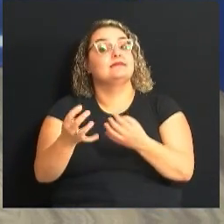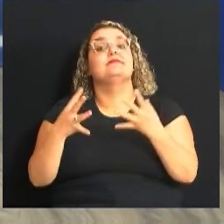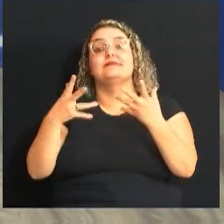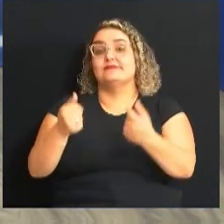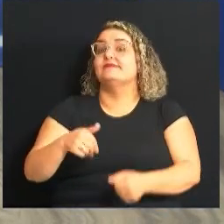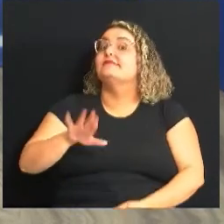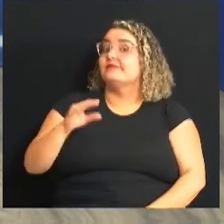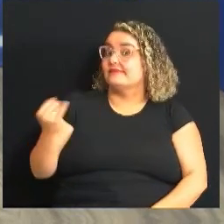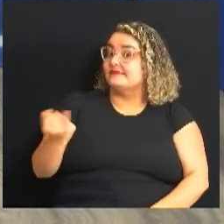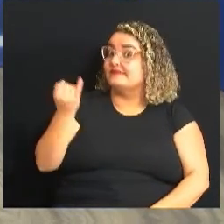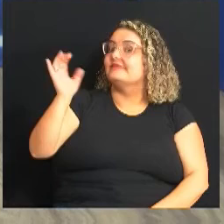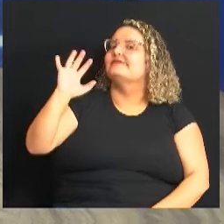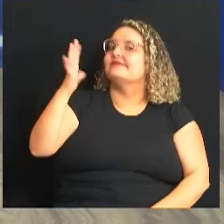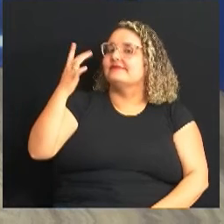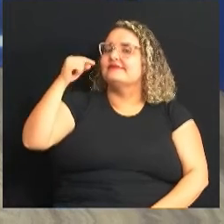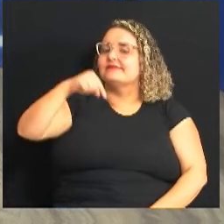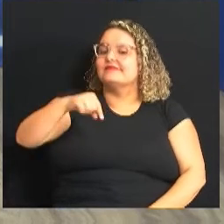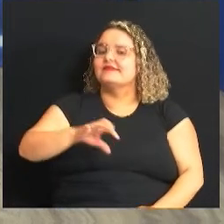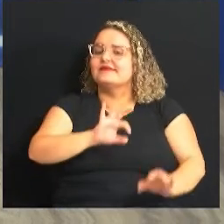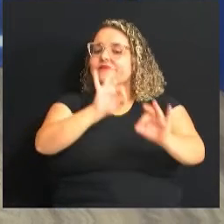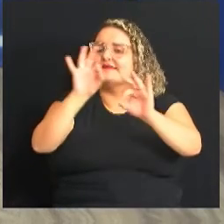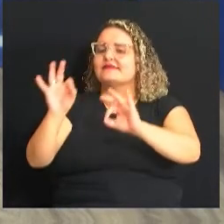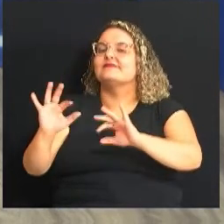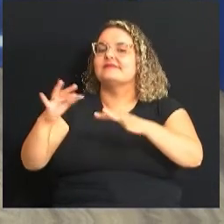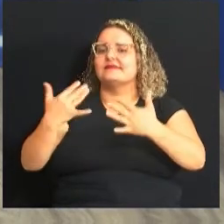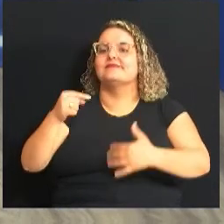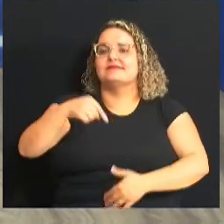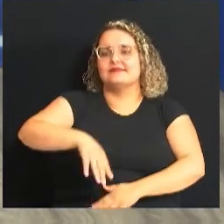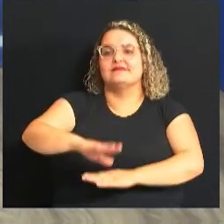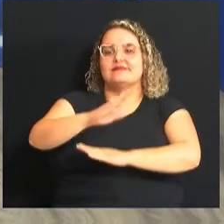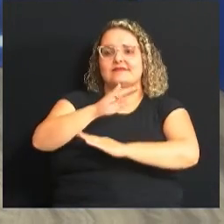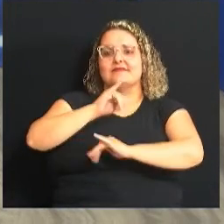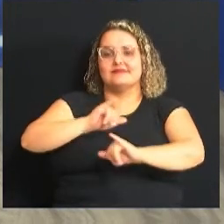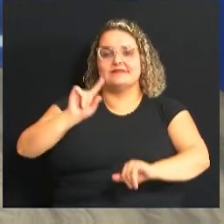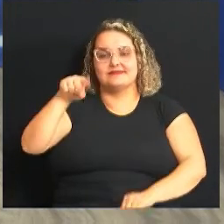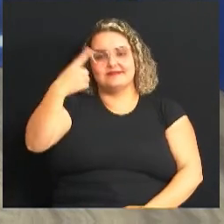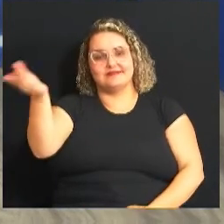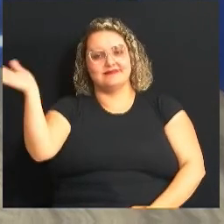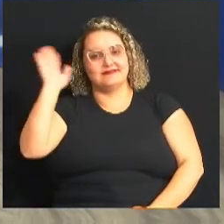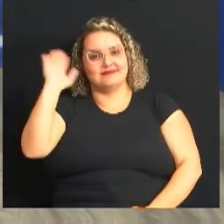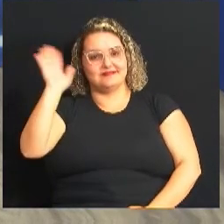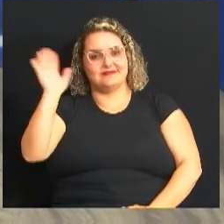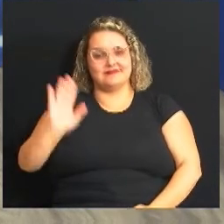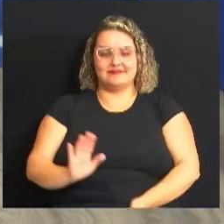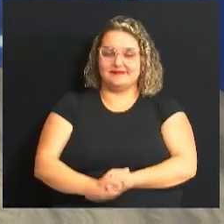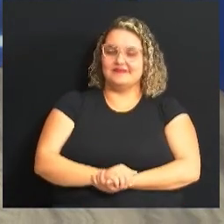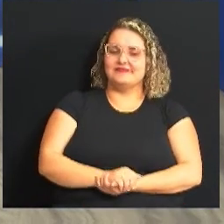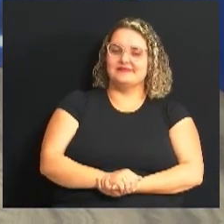importante que acontece. Você acompanha aqui no nosso Câmara Notícia. Até lá. Tchau, tchau.